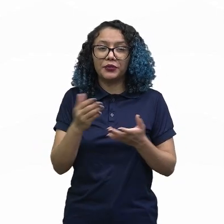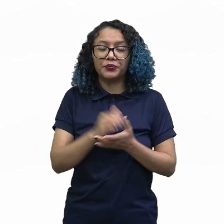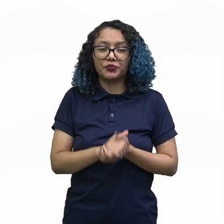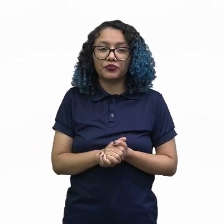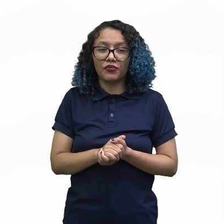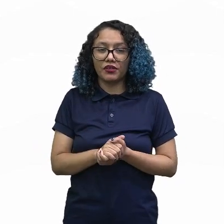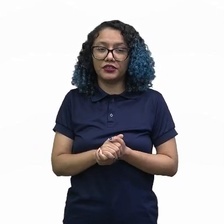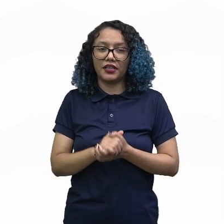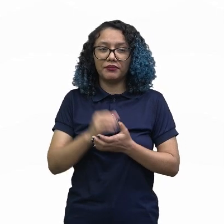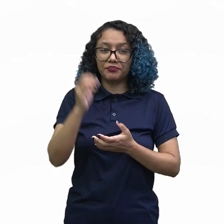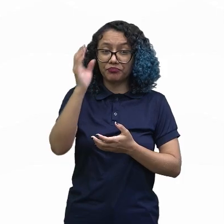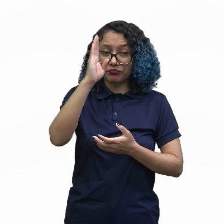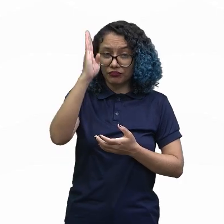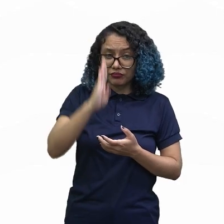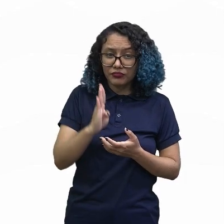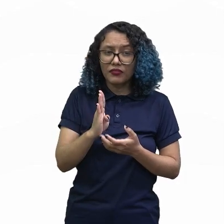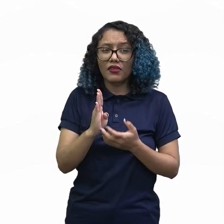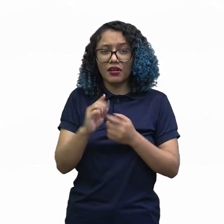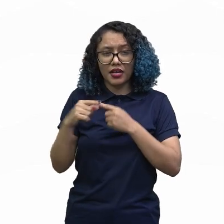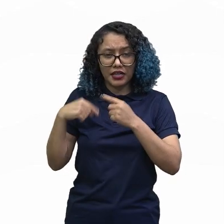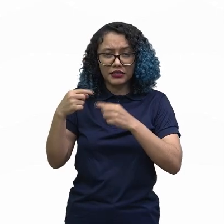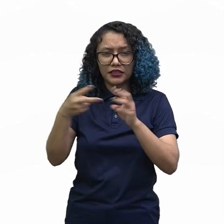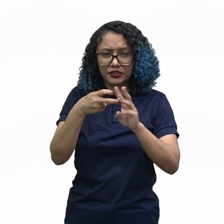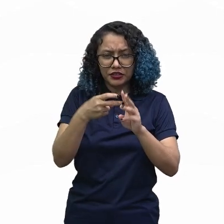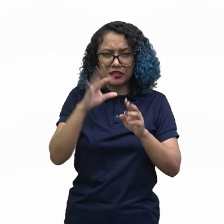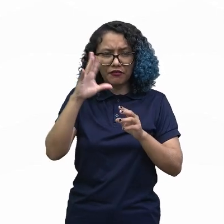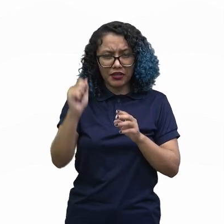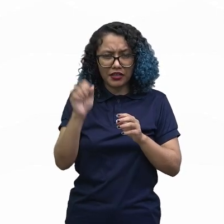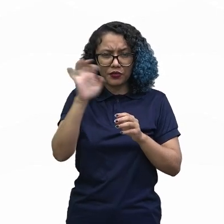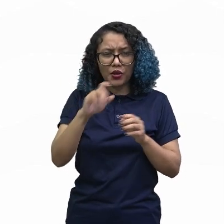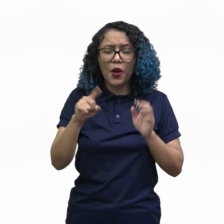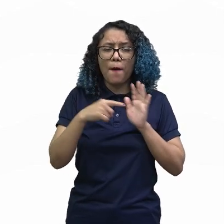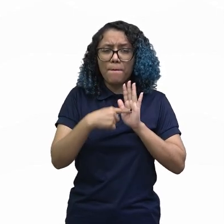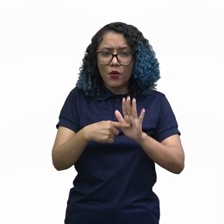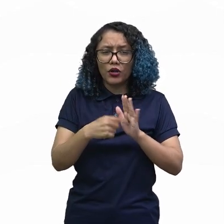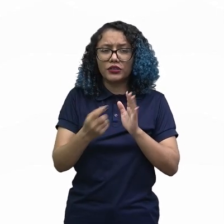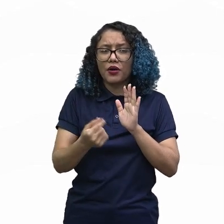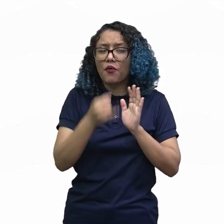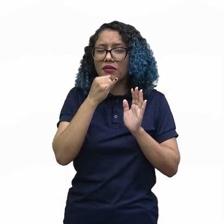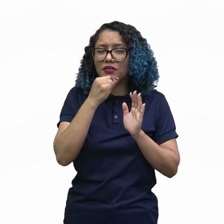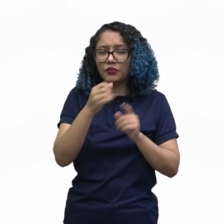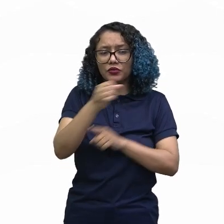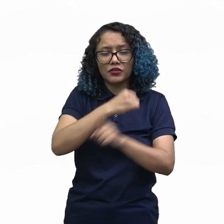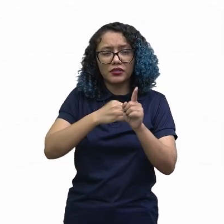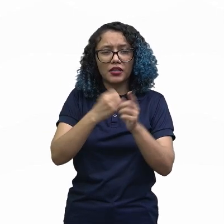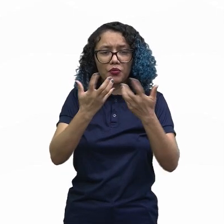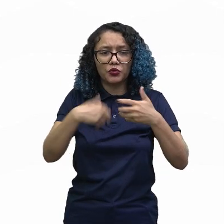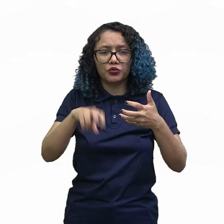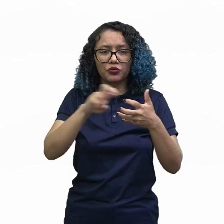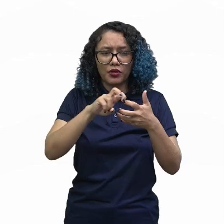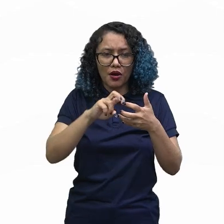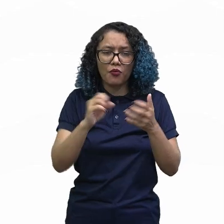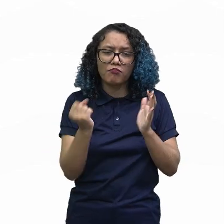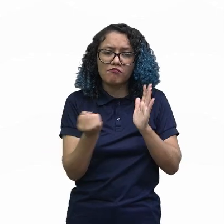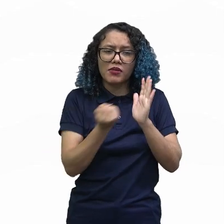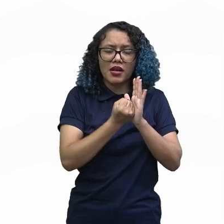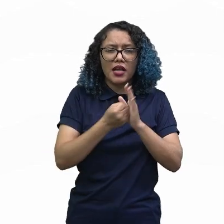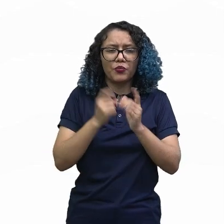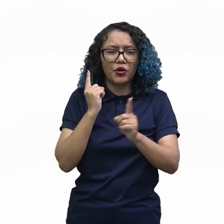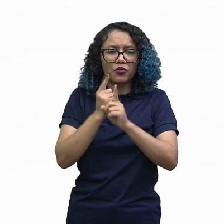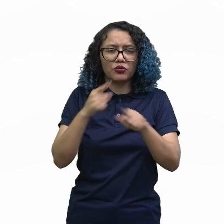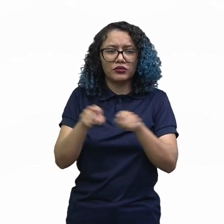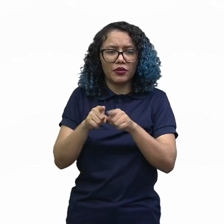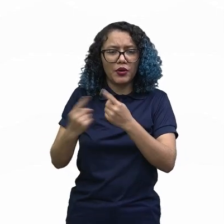nos oferece um exemplo claro de uma sociedade multicultural, marcada por encontros e conflitos